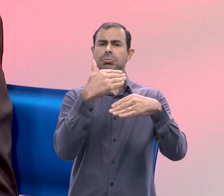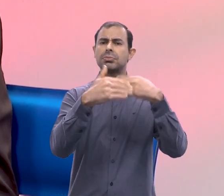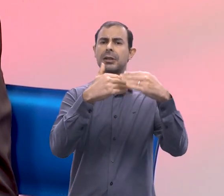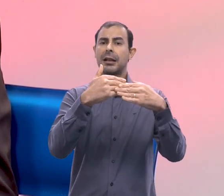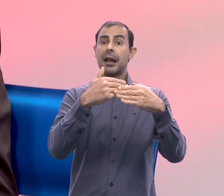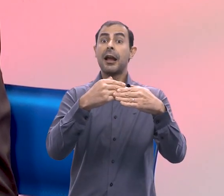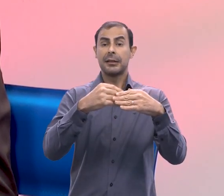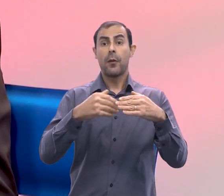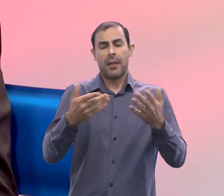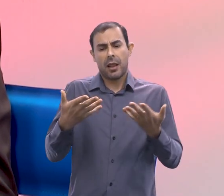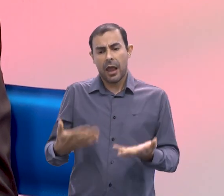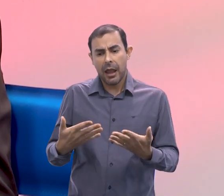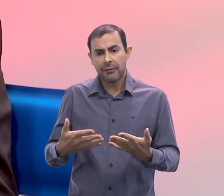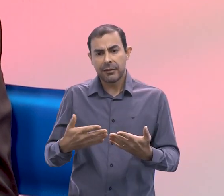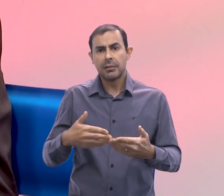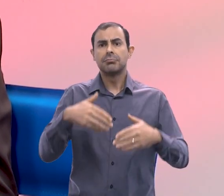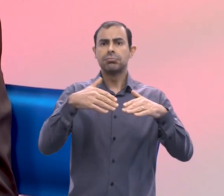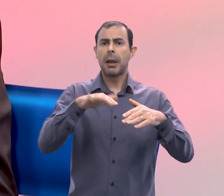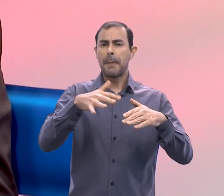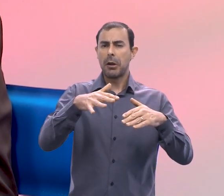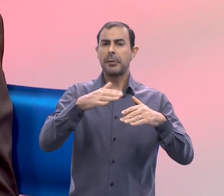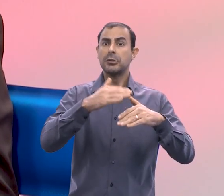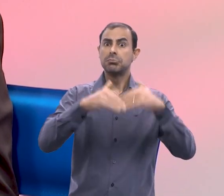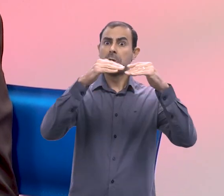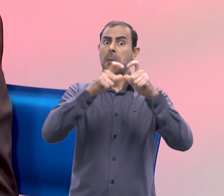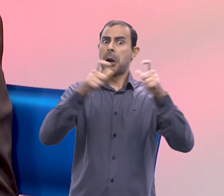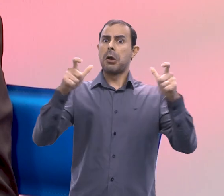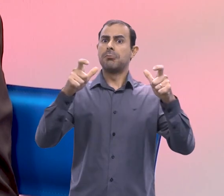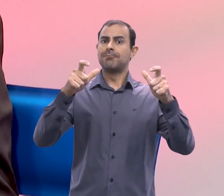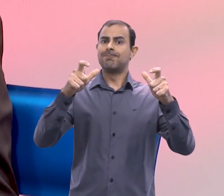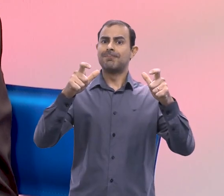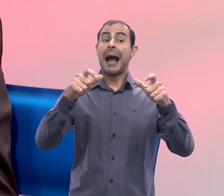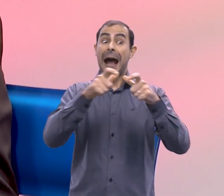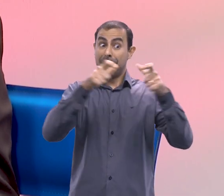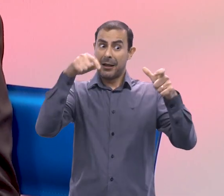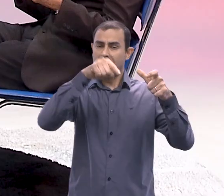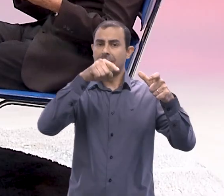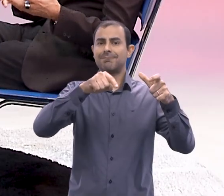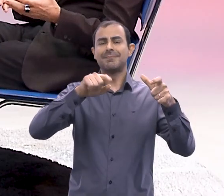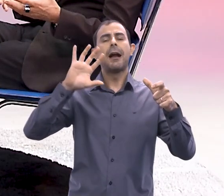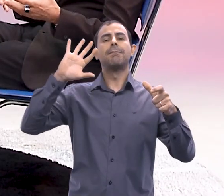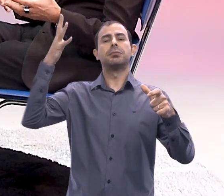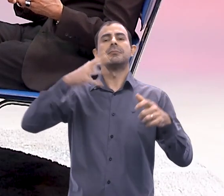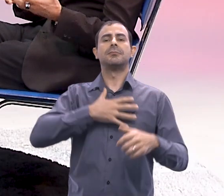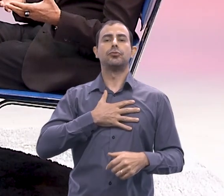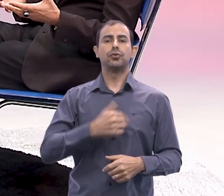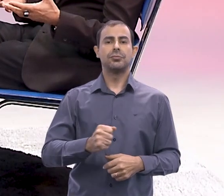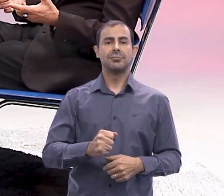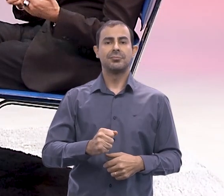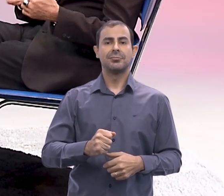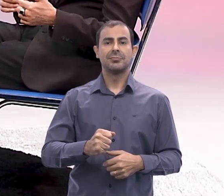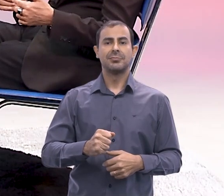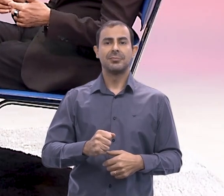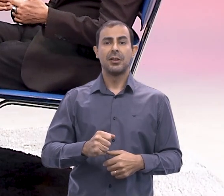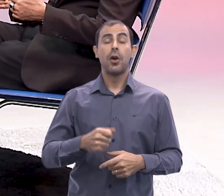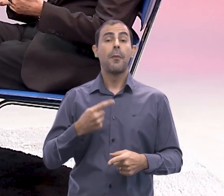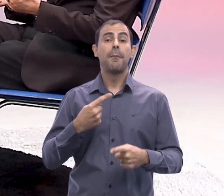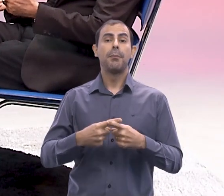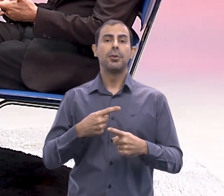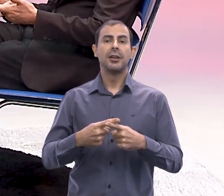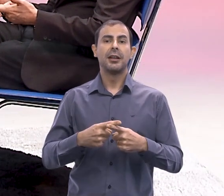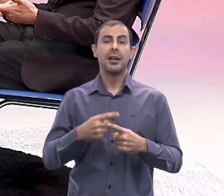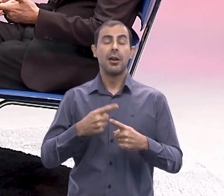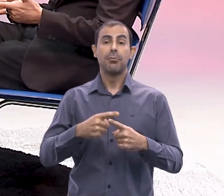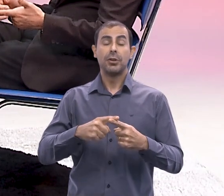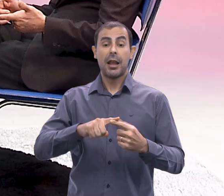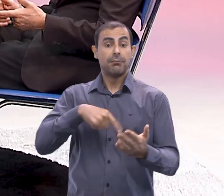se dividir em leve, severa e depressão maior. Na depressão maior, o risco de suicídio é muito maior, principalmente pelo ato